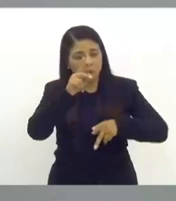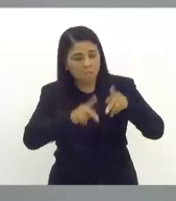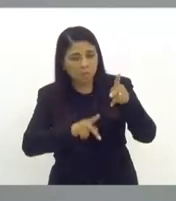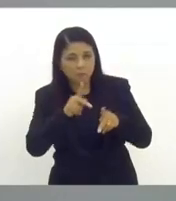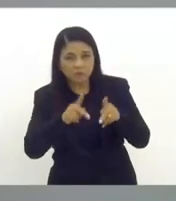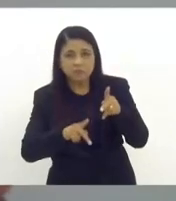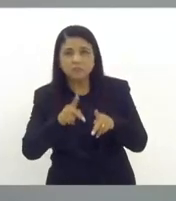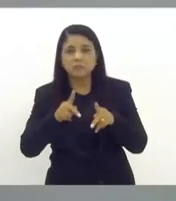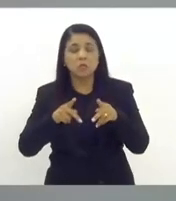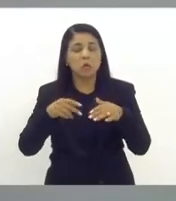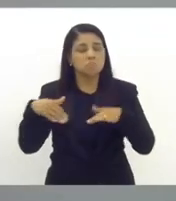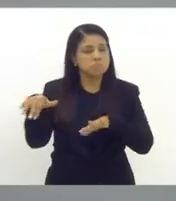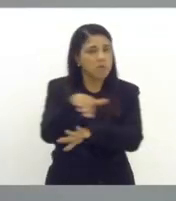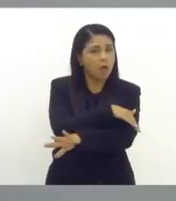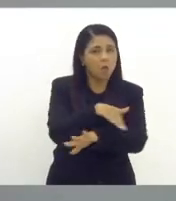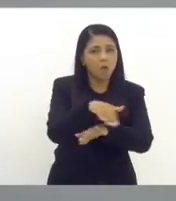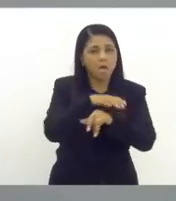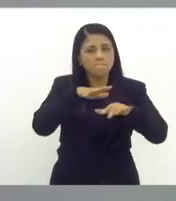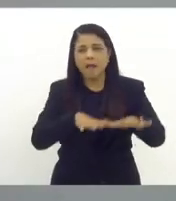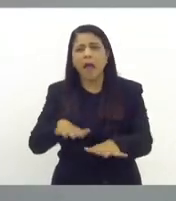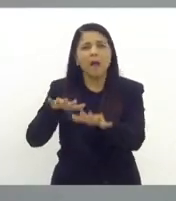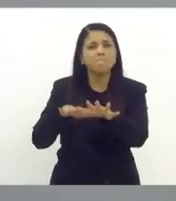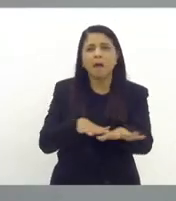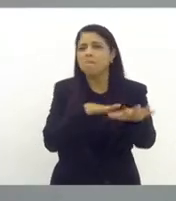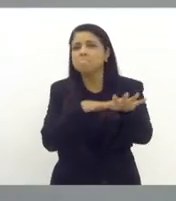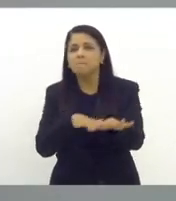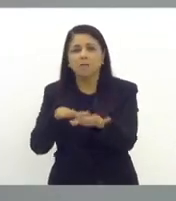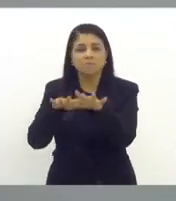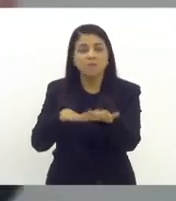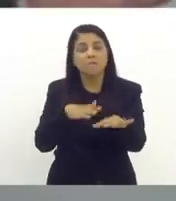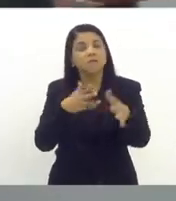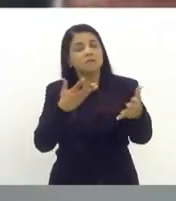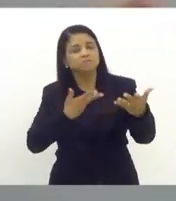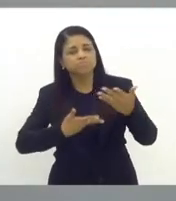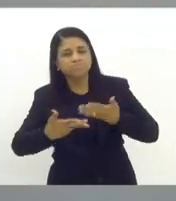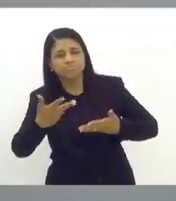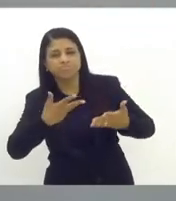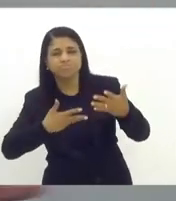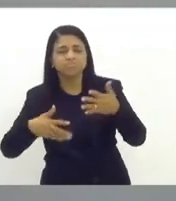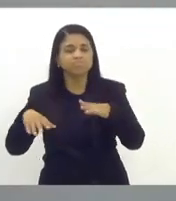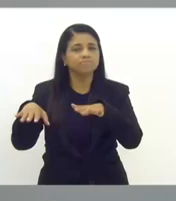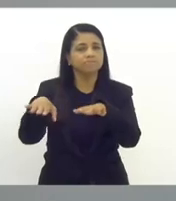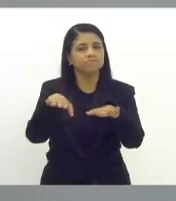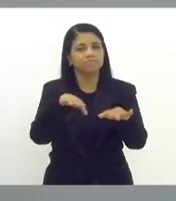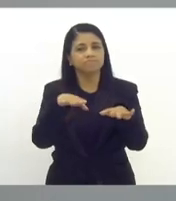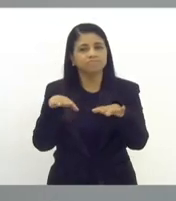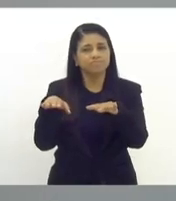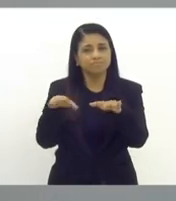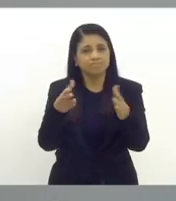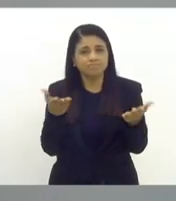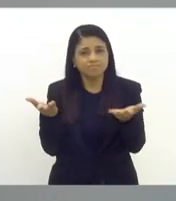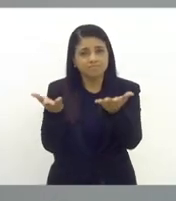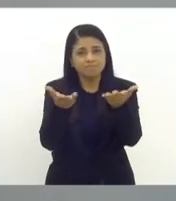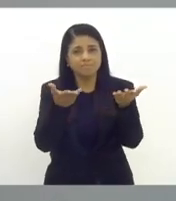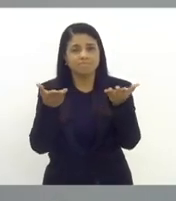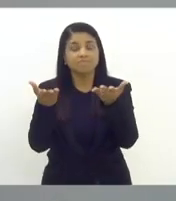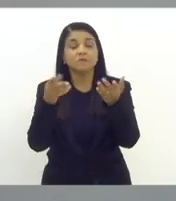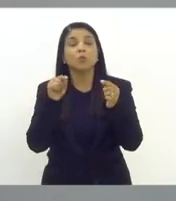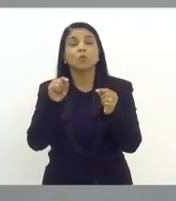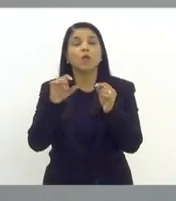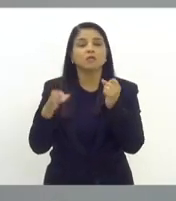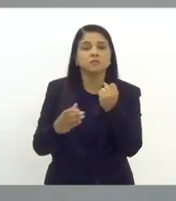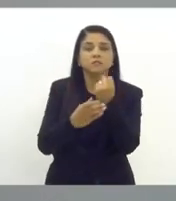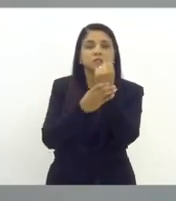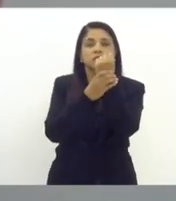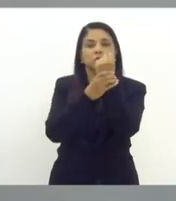nasce e ela vai para a rua né O que a gente precisa é harmonizar pensando na segurança mas pensando também no que se